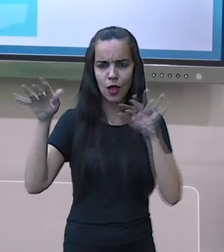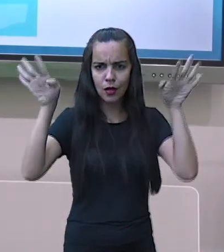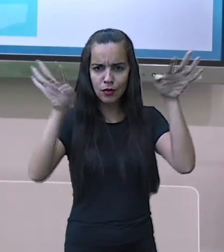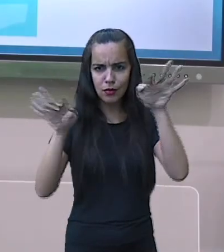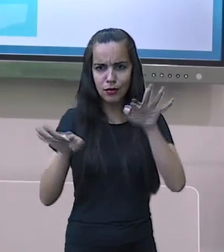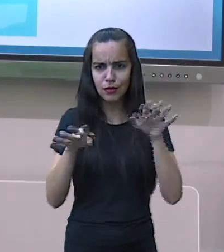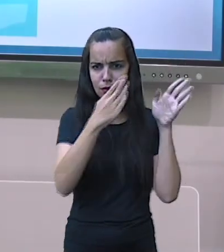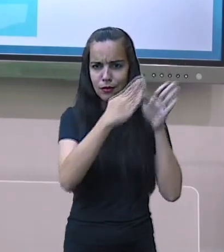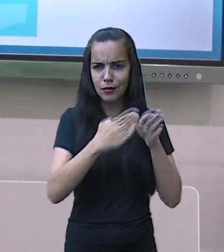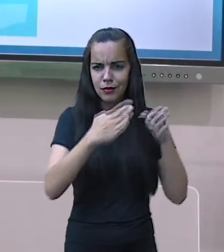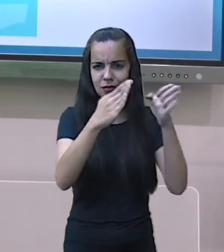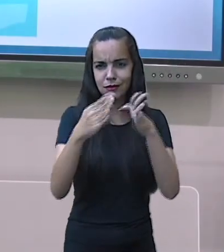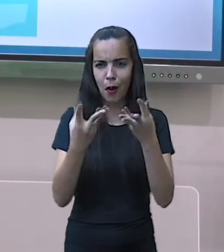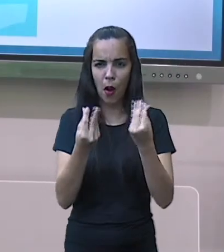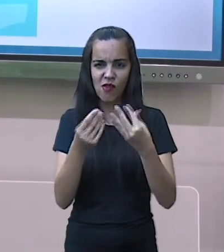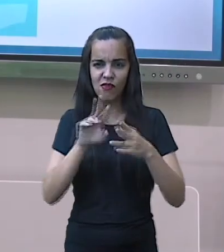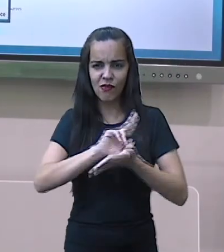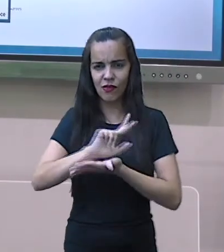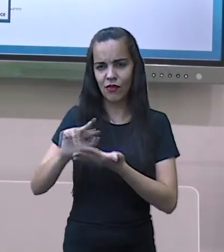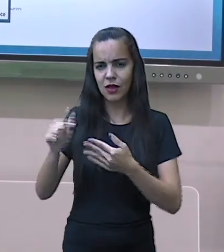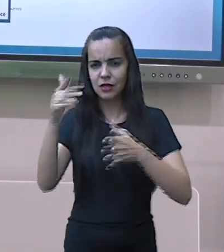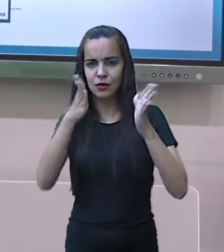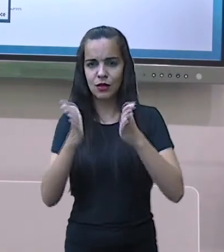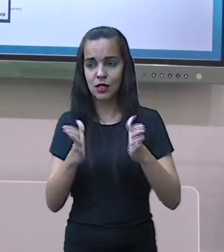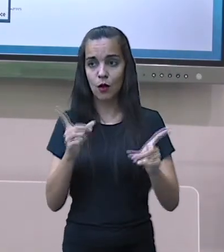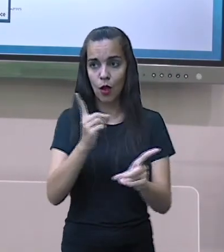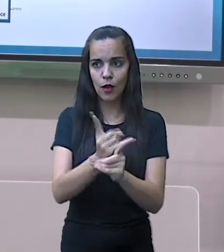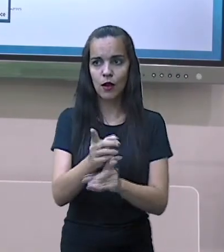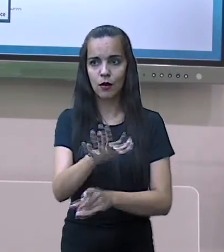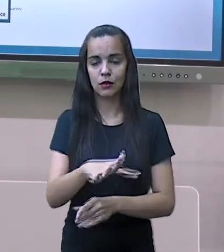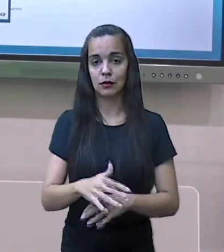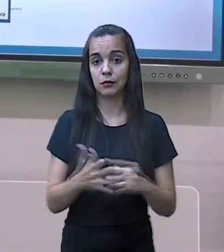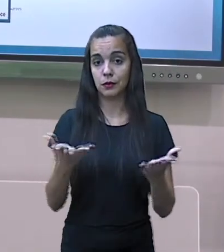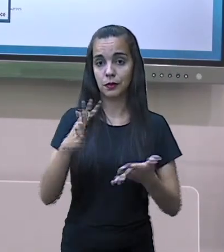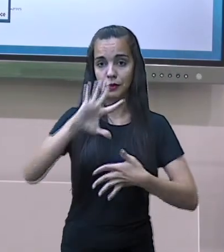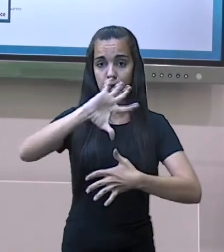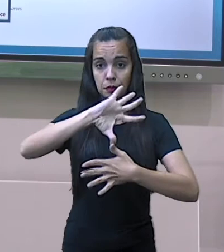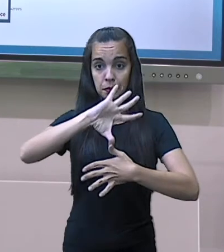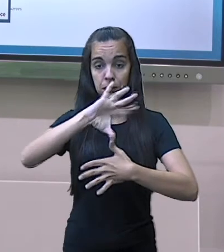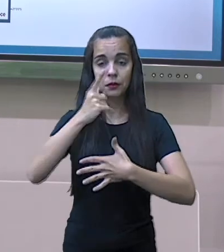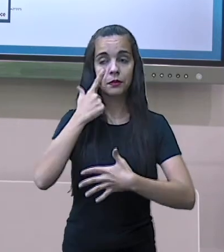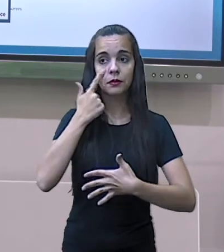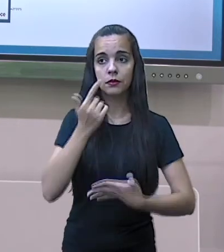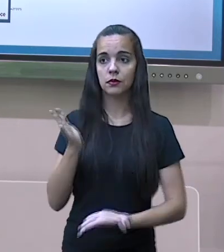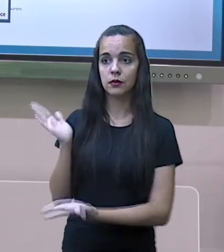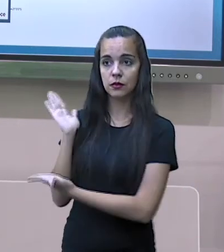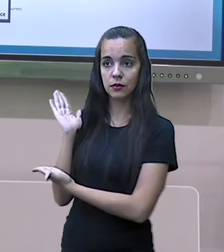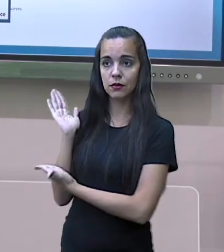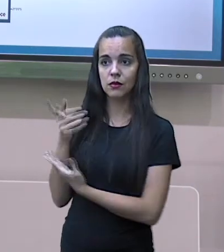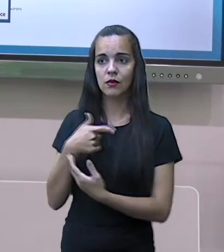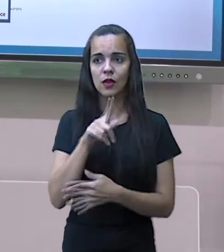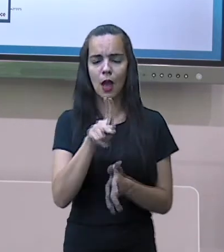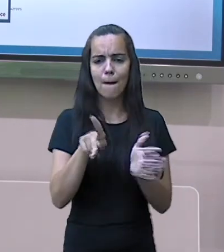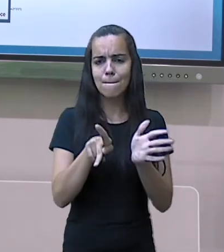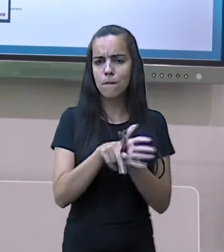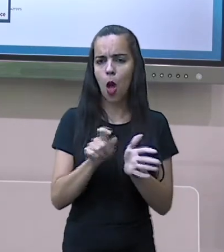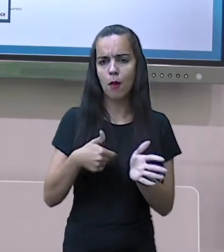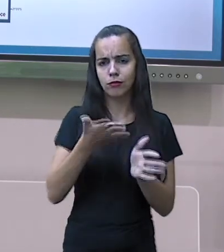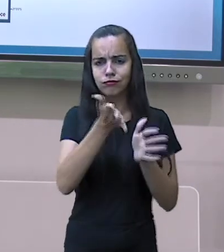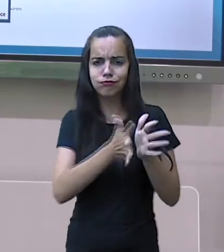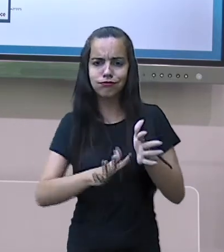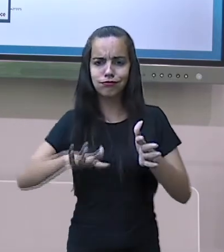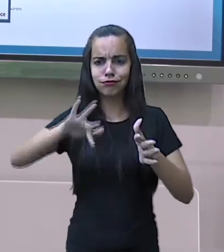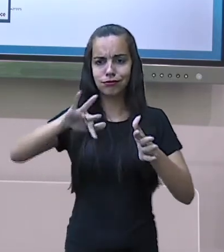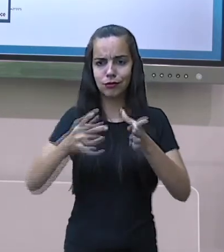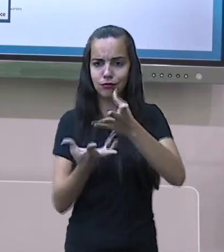tem o rio principal. Mas aqui nós vamos falar sobre a bacia hidrográfica